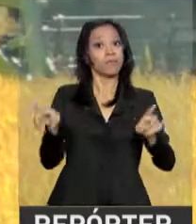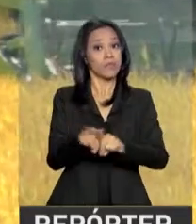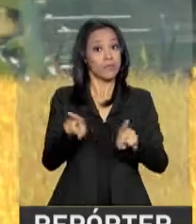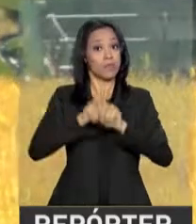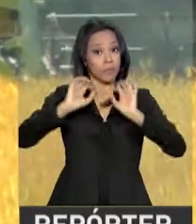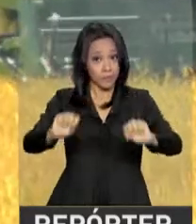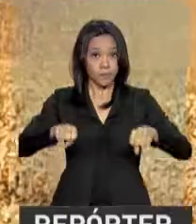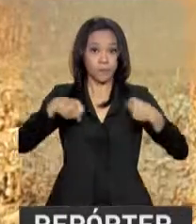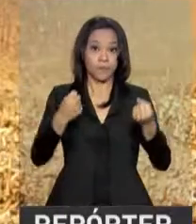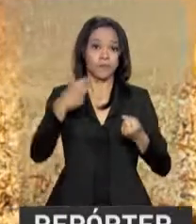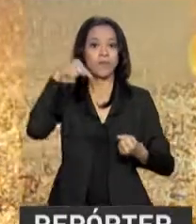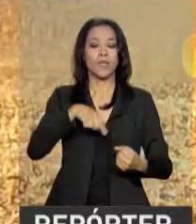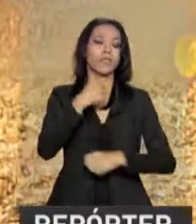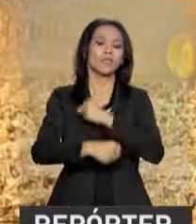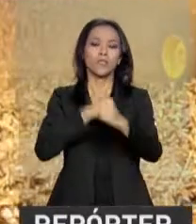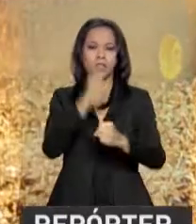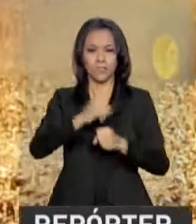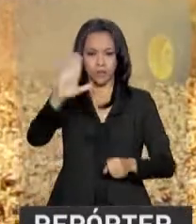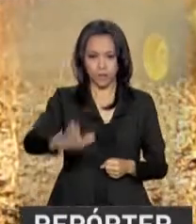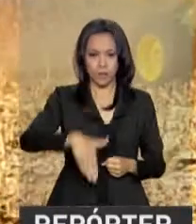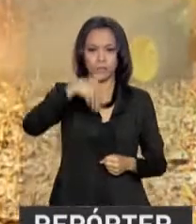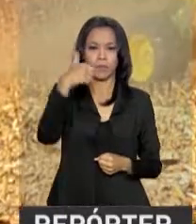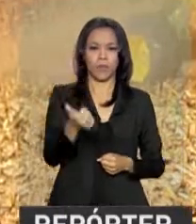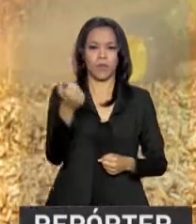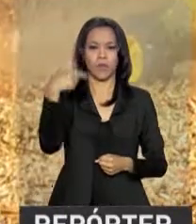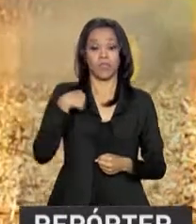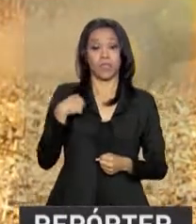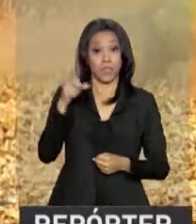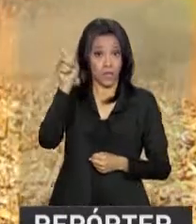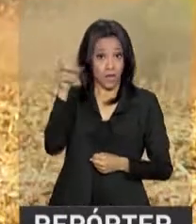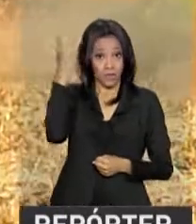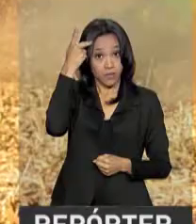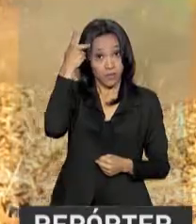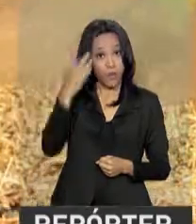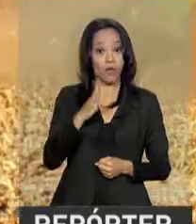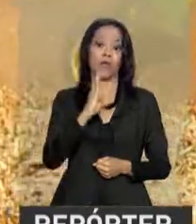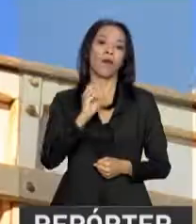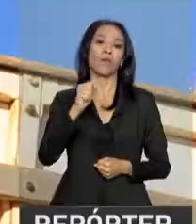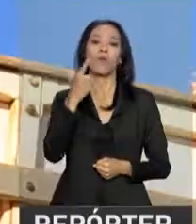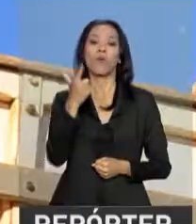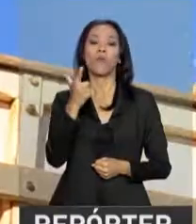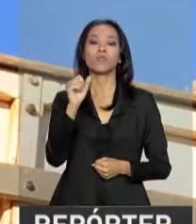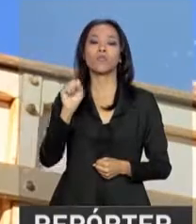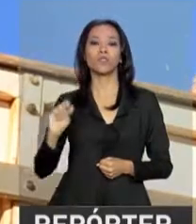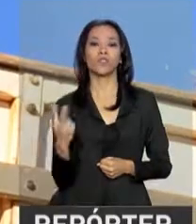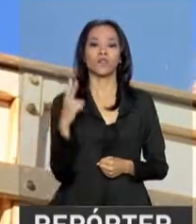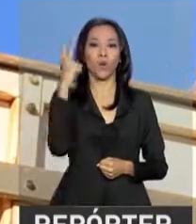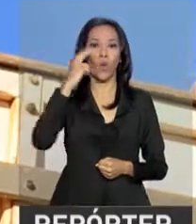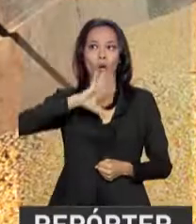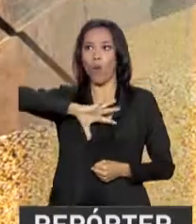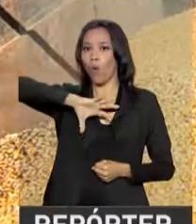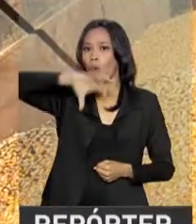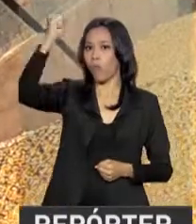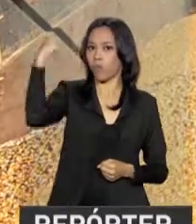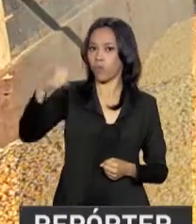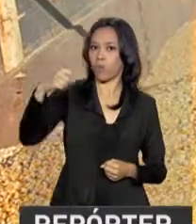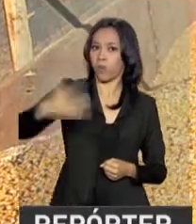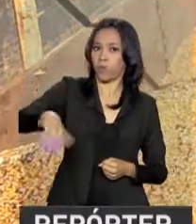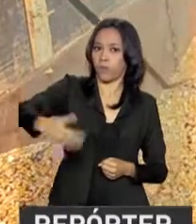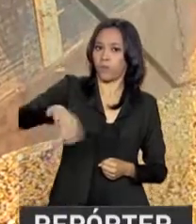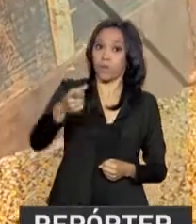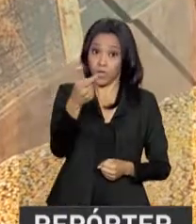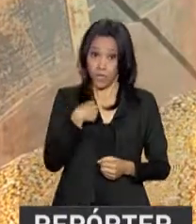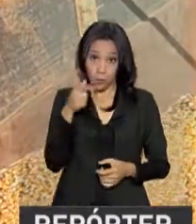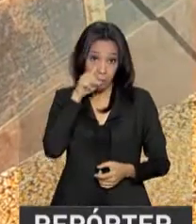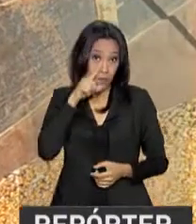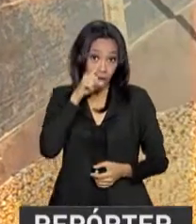expectativas são ainda melhores. A Bolsa de Valores de São Paulo bateu recorde. e o índice que mede o risco de se investir no